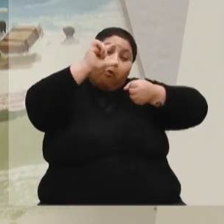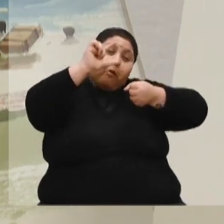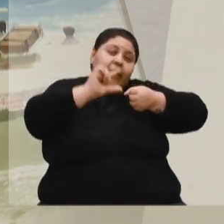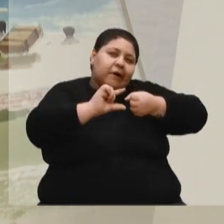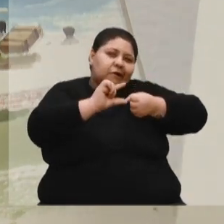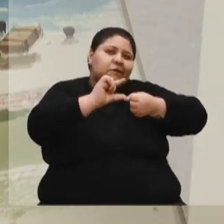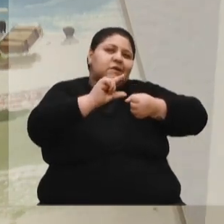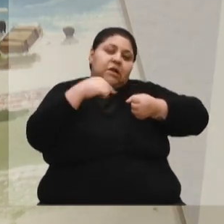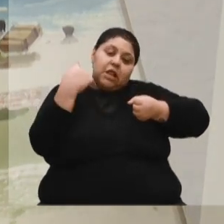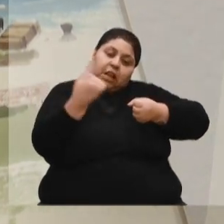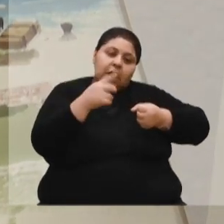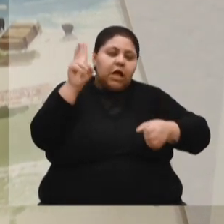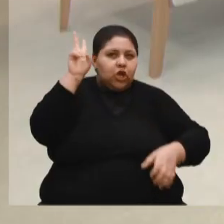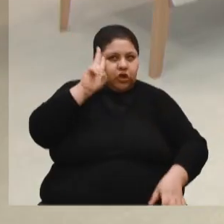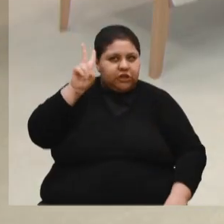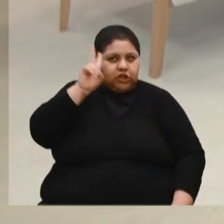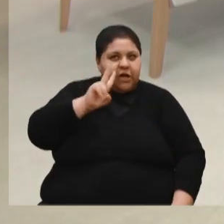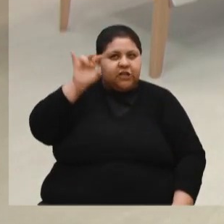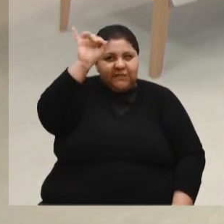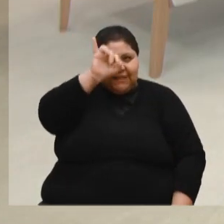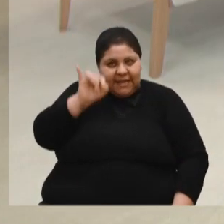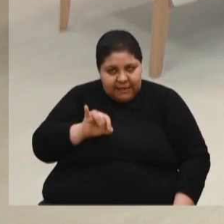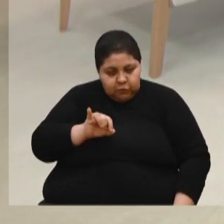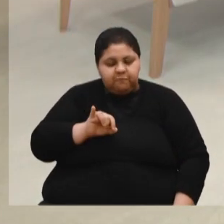à nossa história dos italianos,